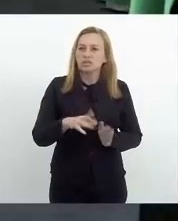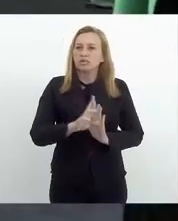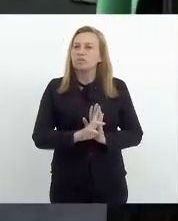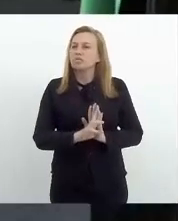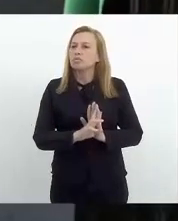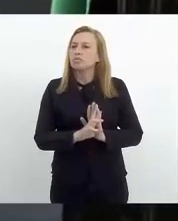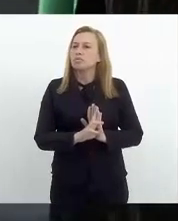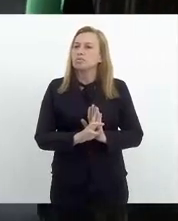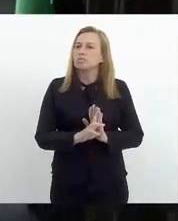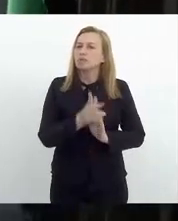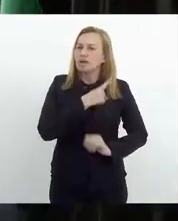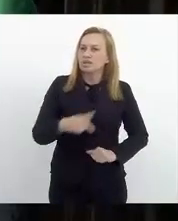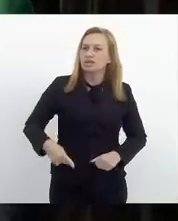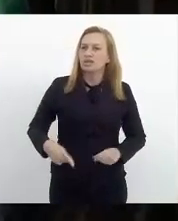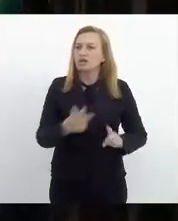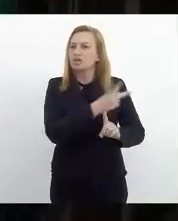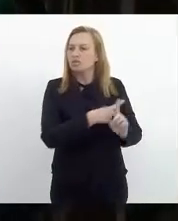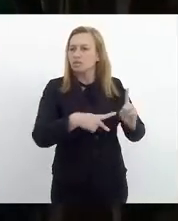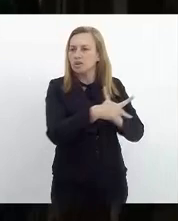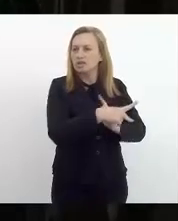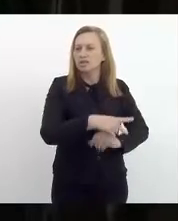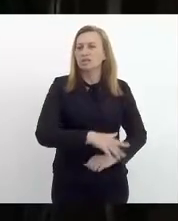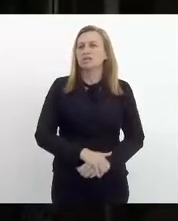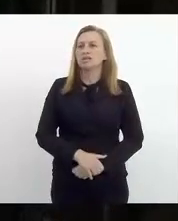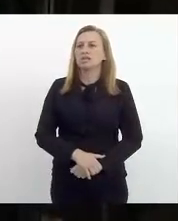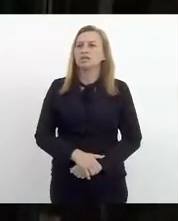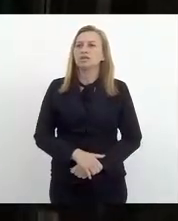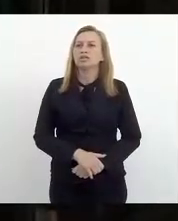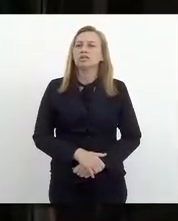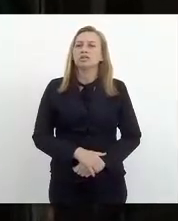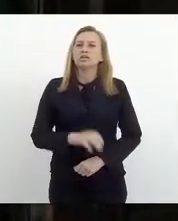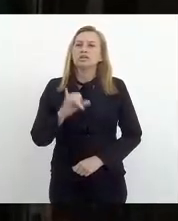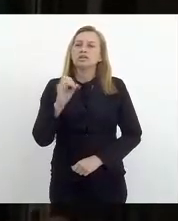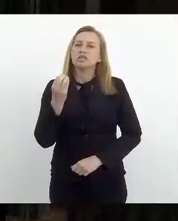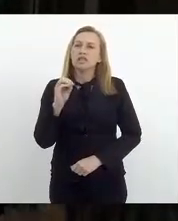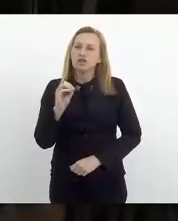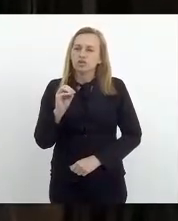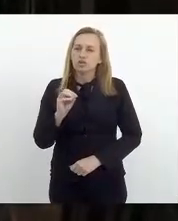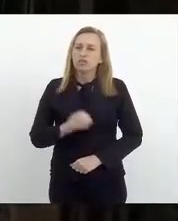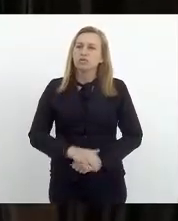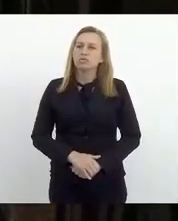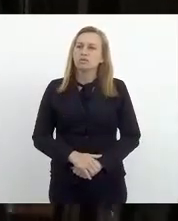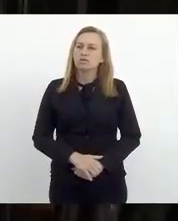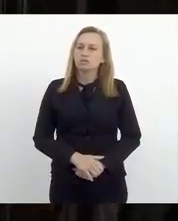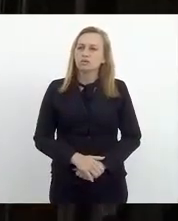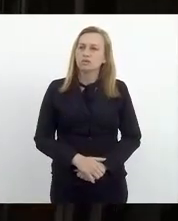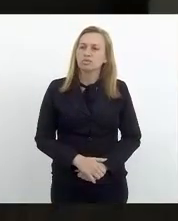do Instituto do Rio previdência o secretário Sérgio Aureliano